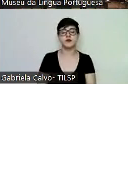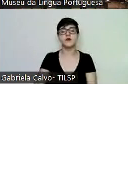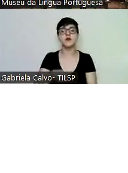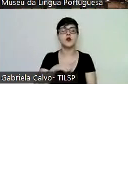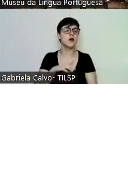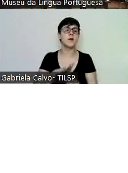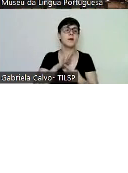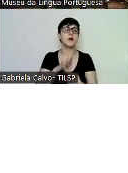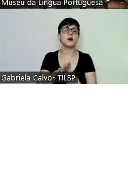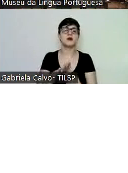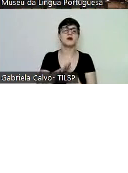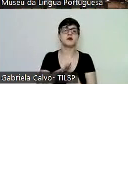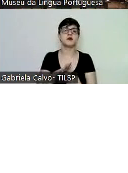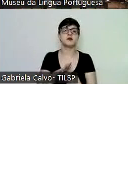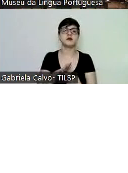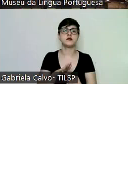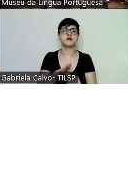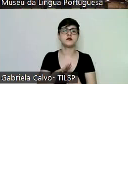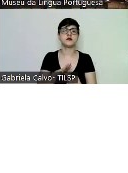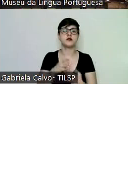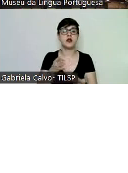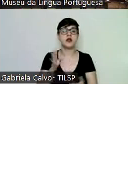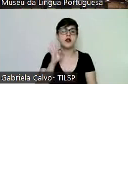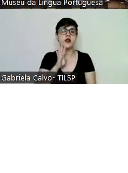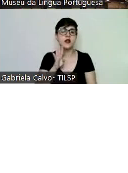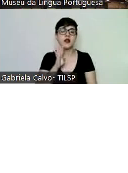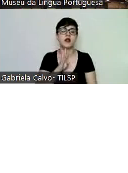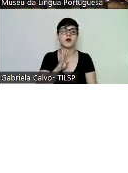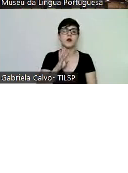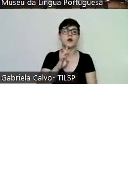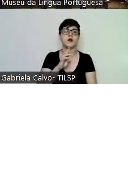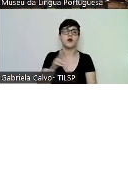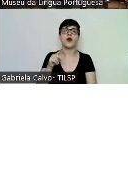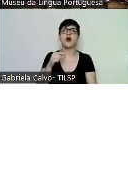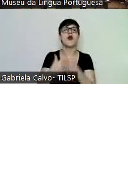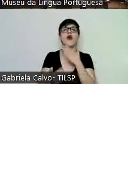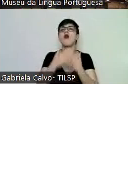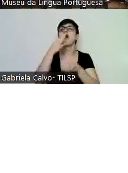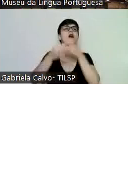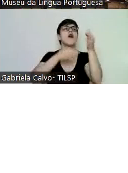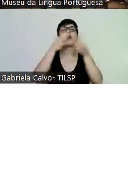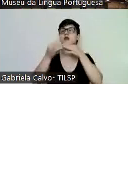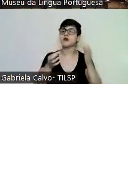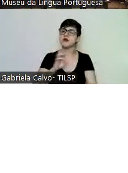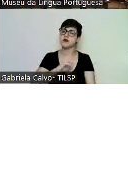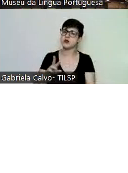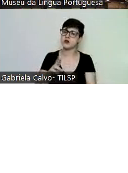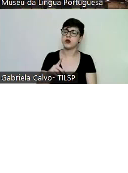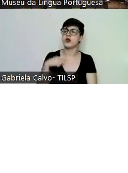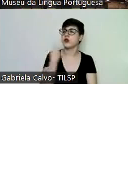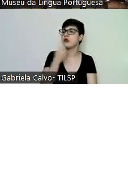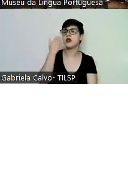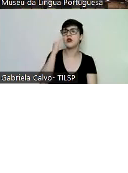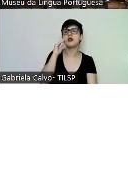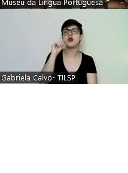também é uma redação muito pontual não é uma redação aleatória uma redação do que a gente entendia ali como um grupo